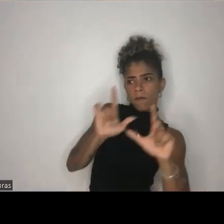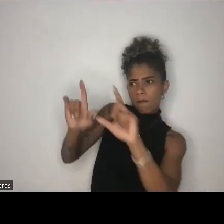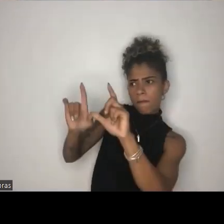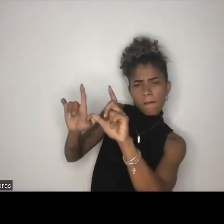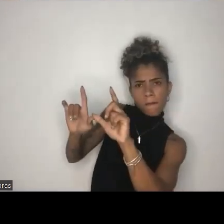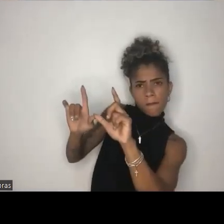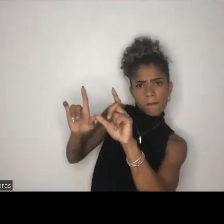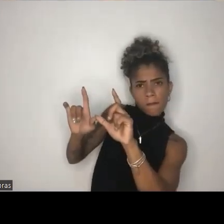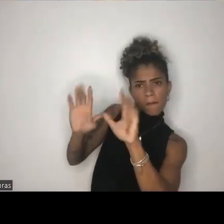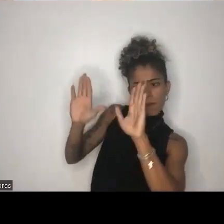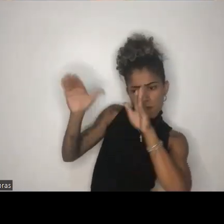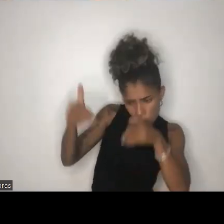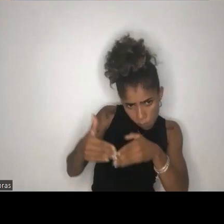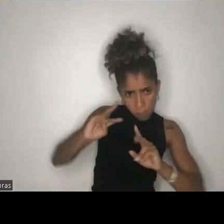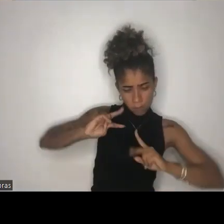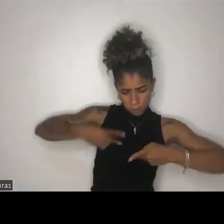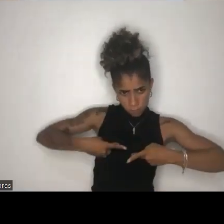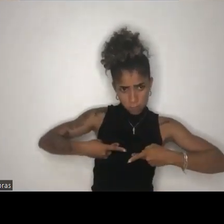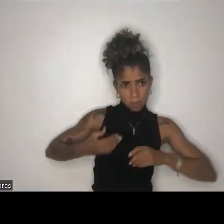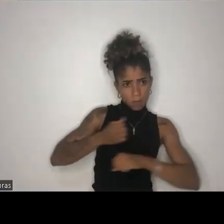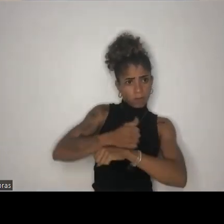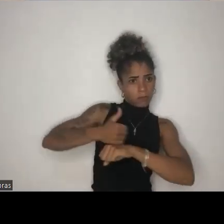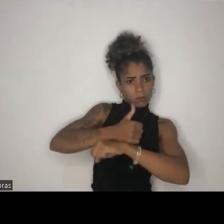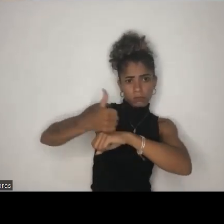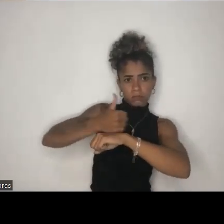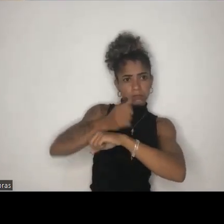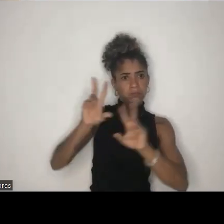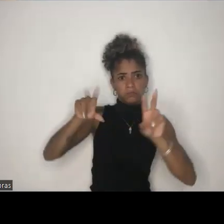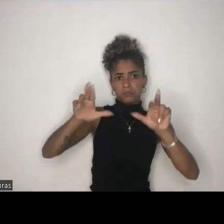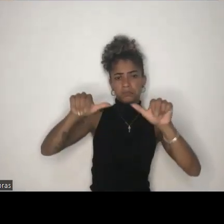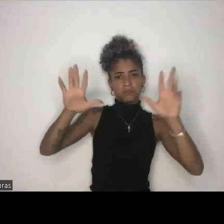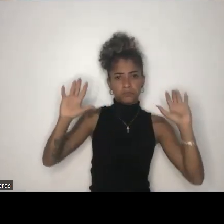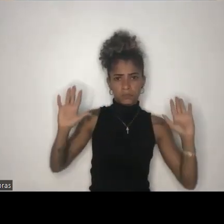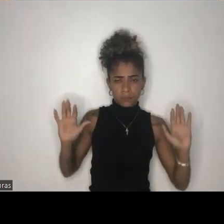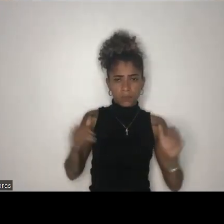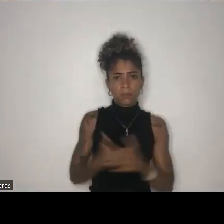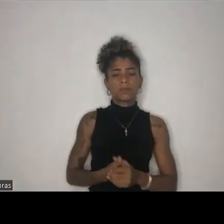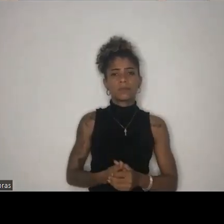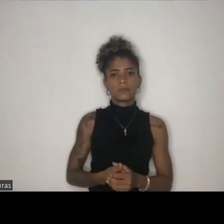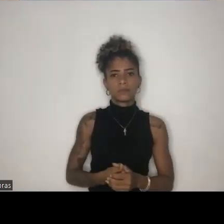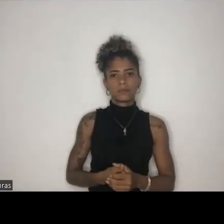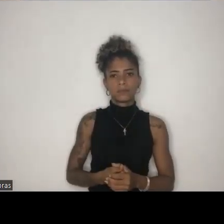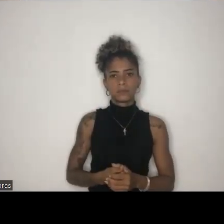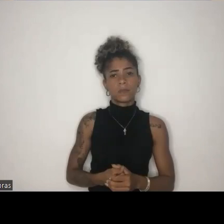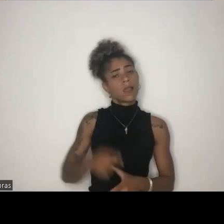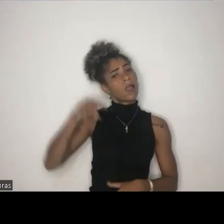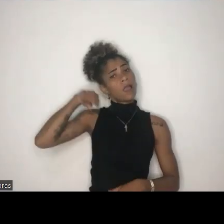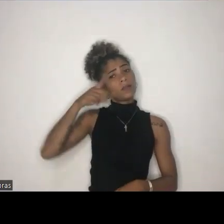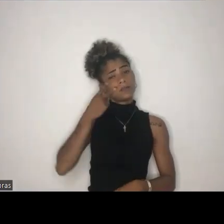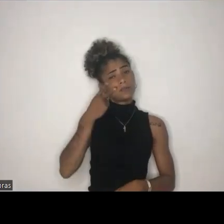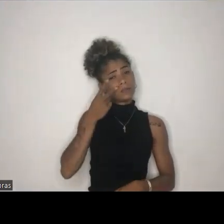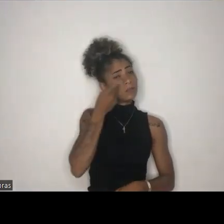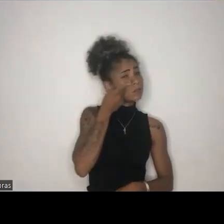grande de sair voando por aí né então é esse esse olhar de